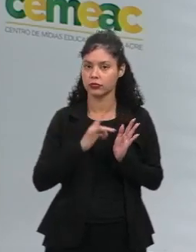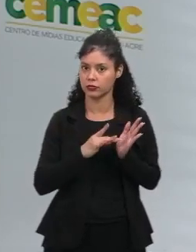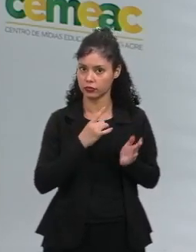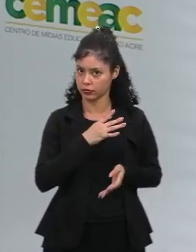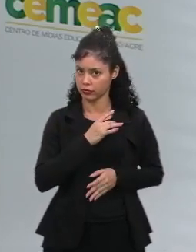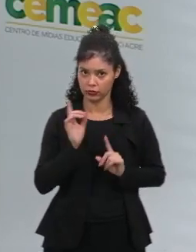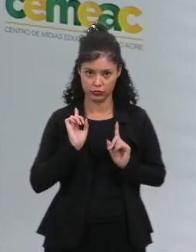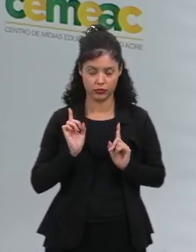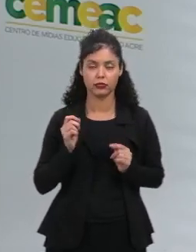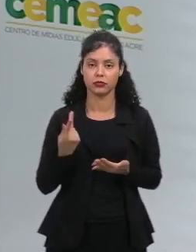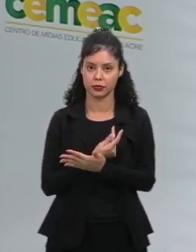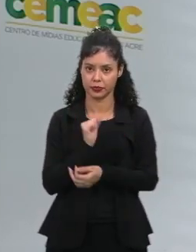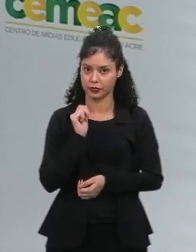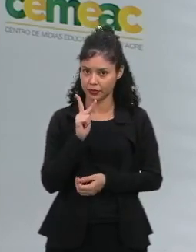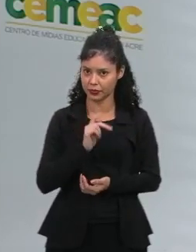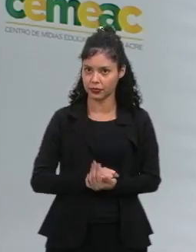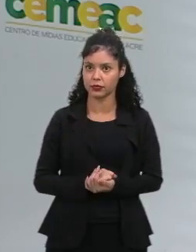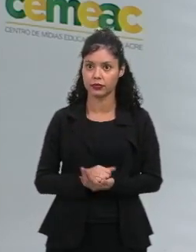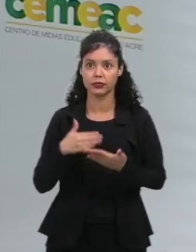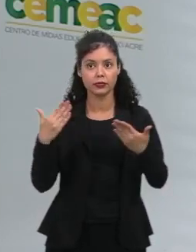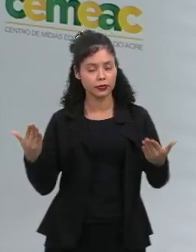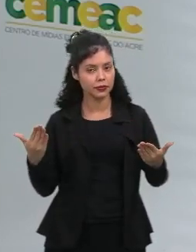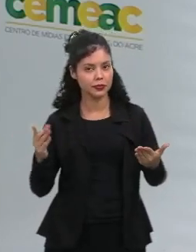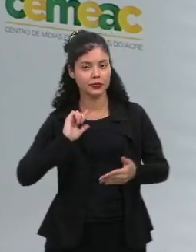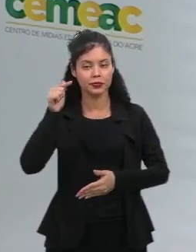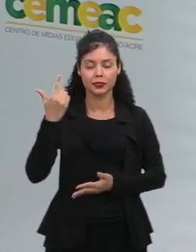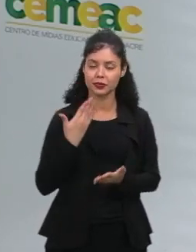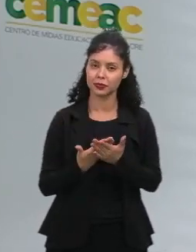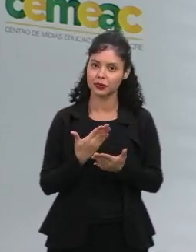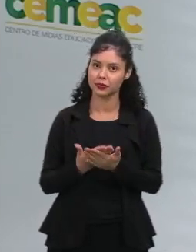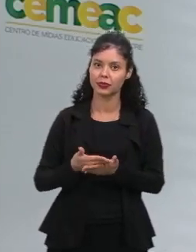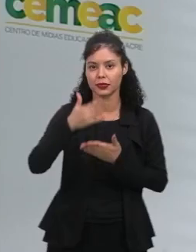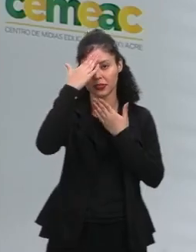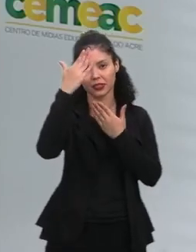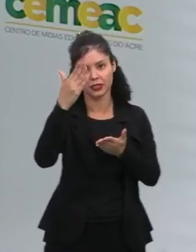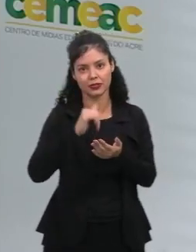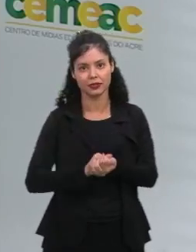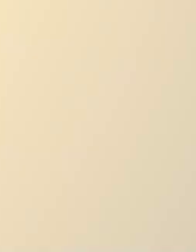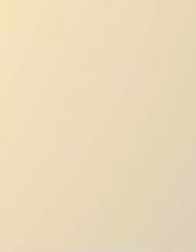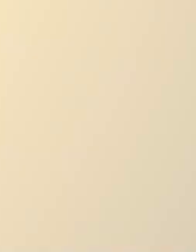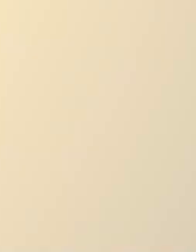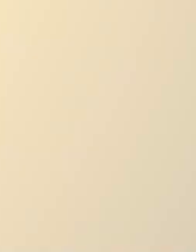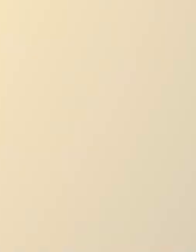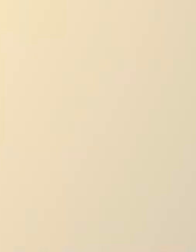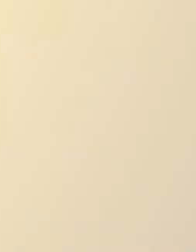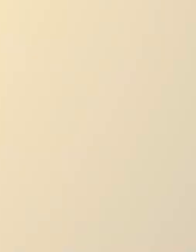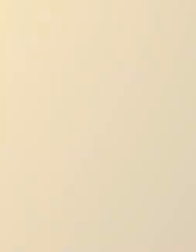de errar, tá bom? Então, até a próxima, valeu, ficamos por aqui hoje.